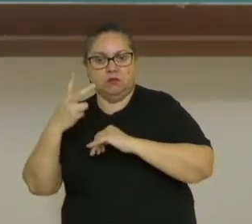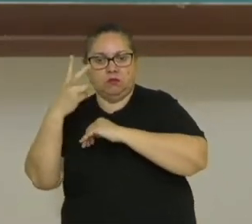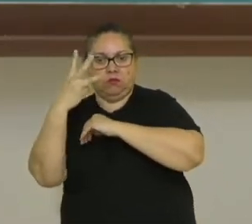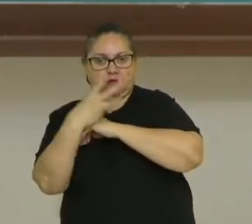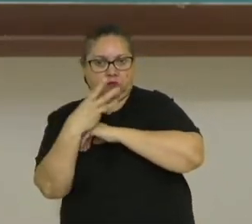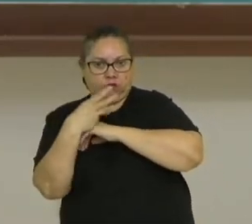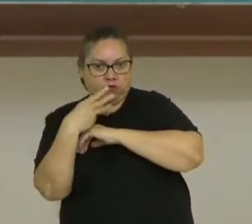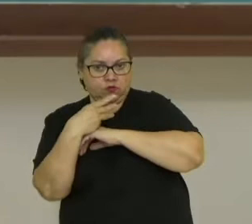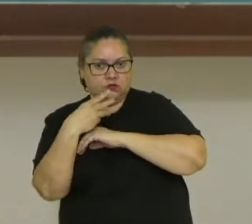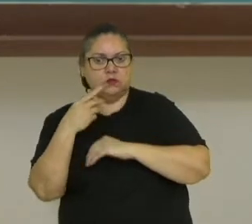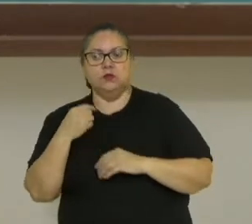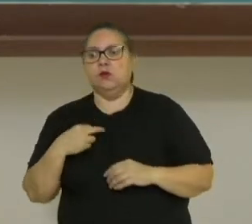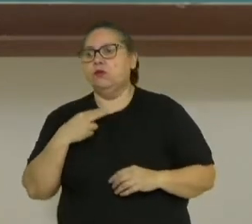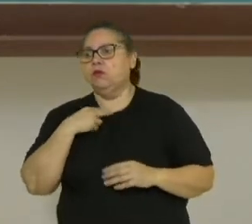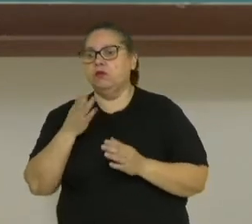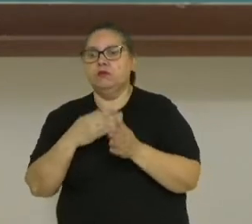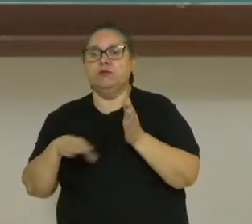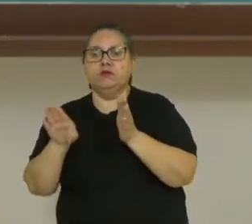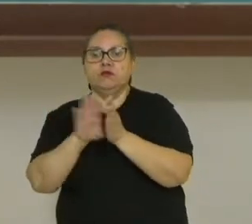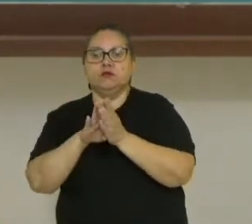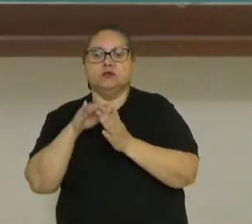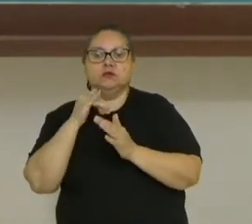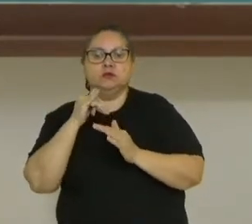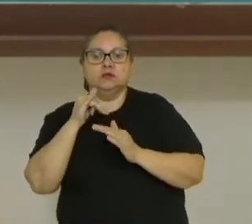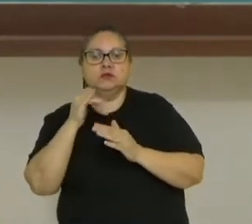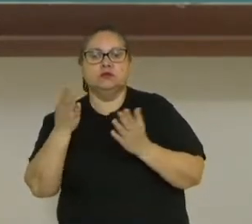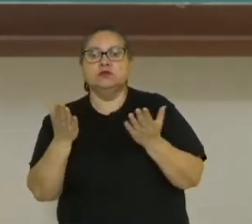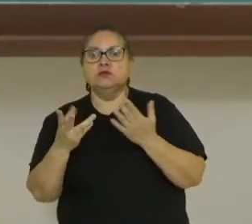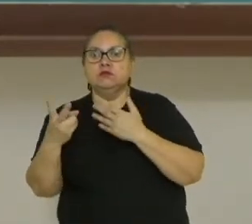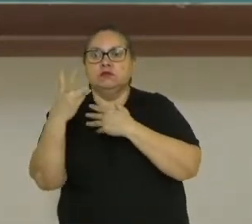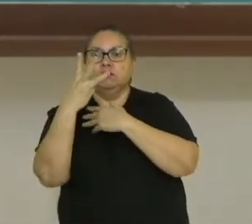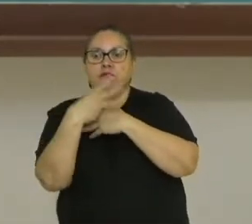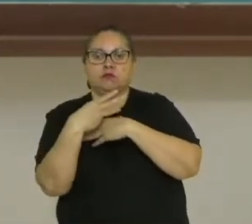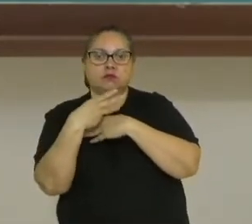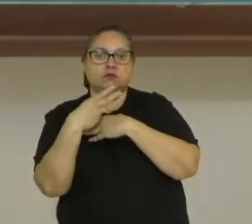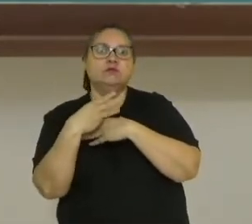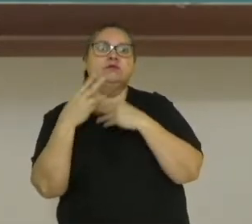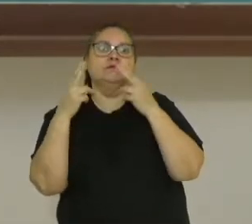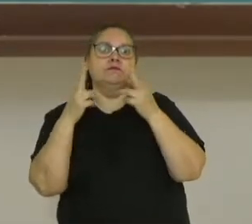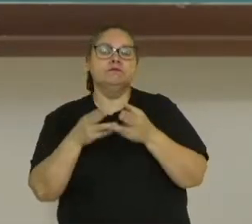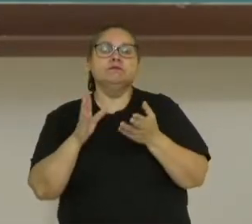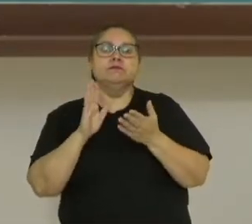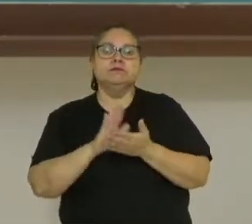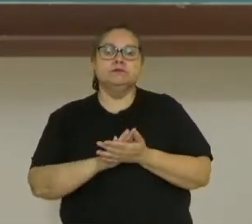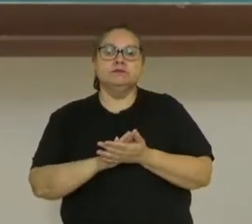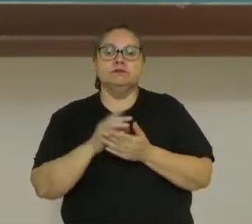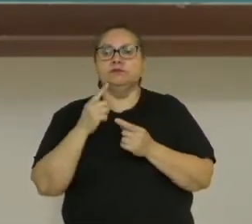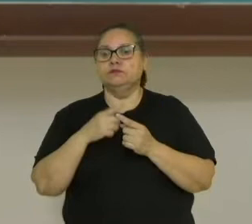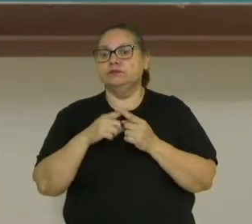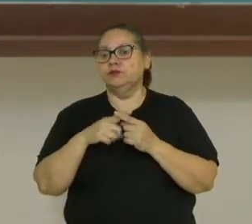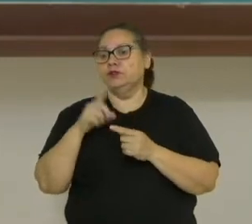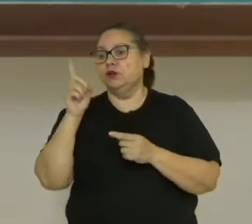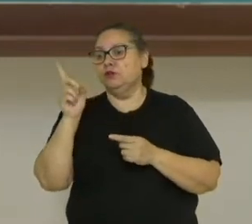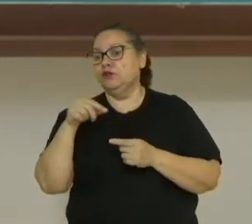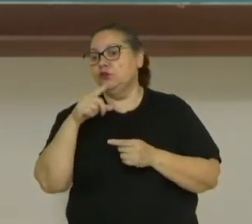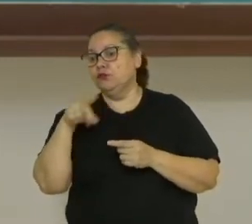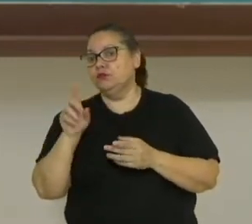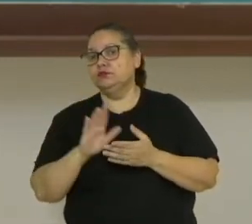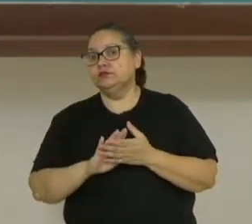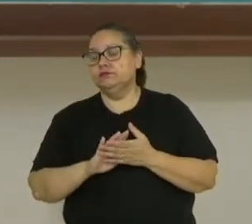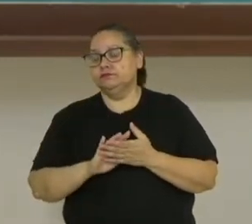hoje sequer podem voltar a transmitir esses mesmos vídeos porque